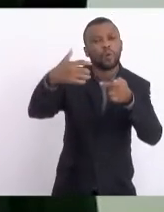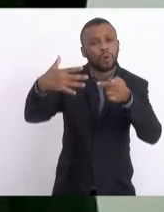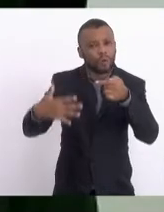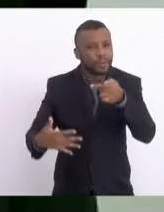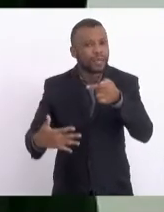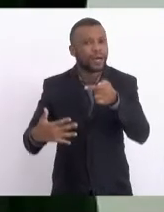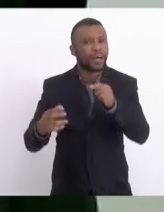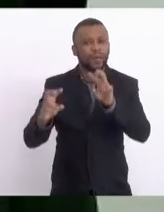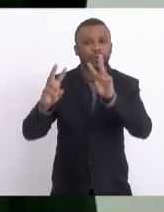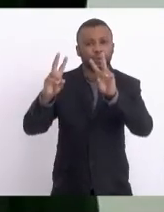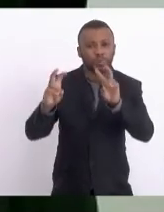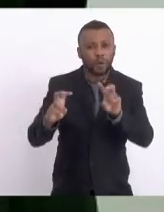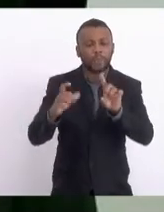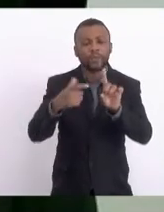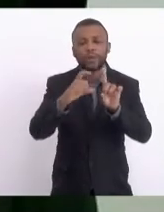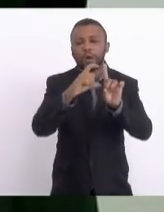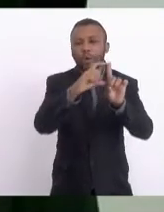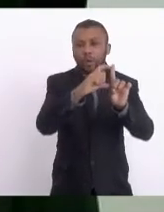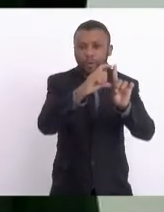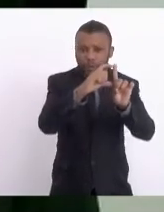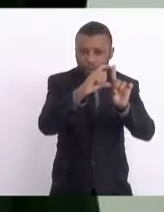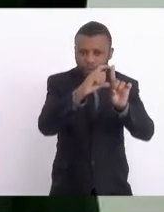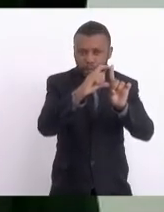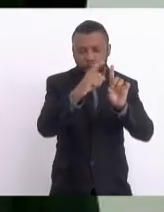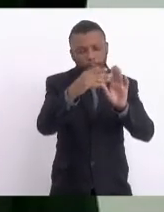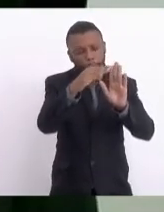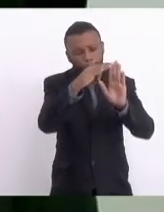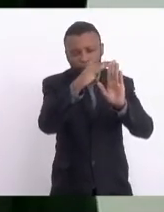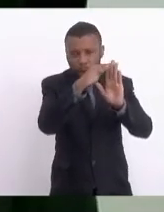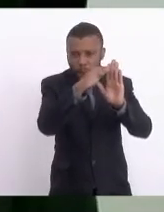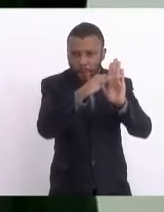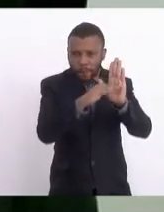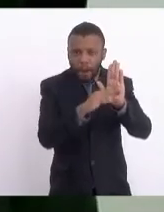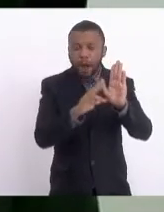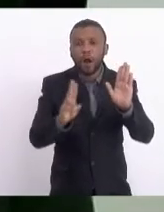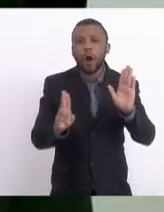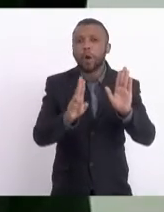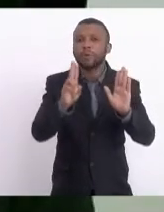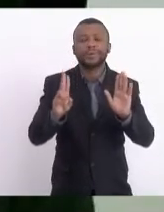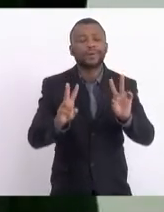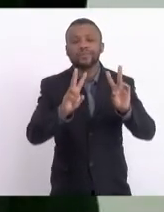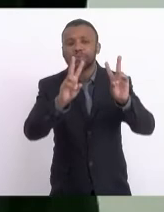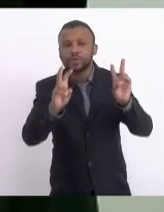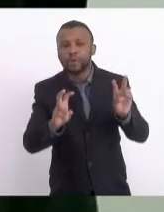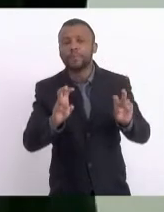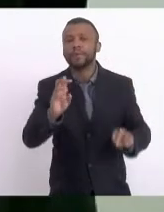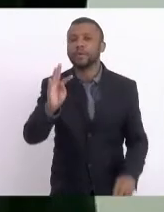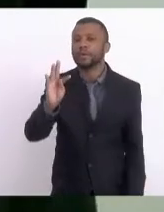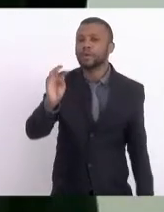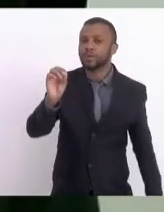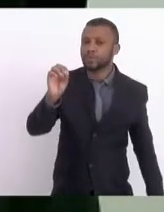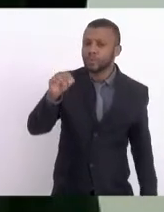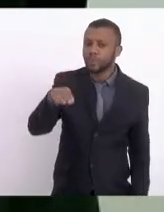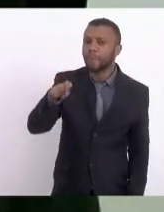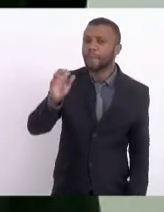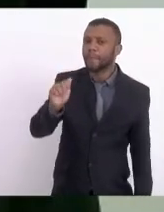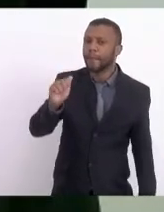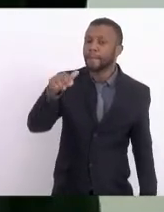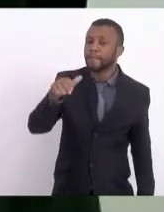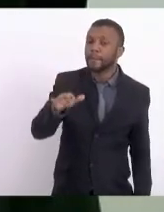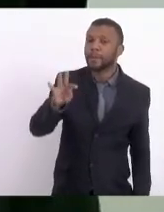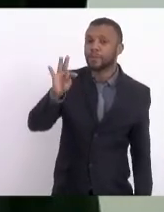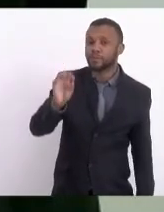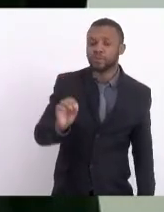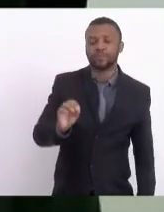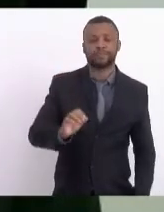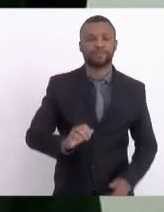sobre as terminologias usadas em tombamento. E o primeiro,